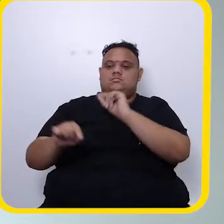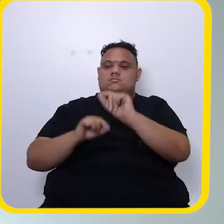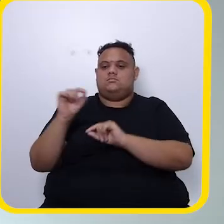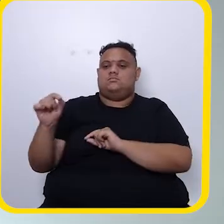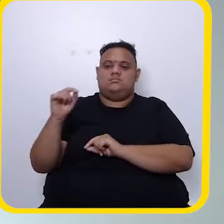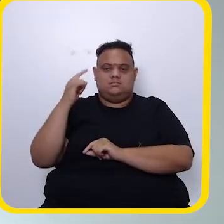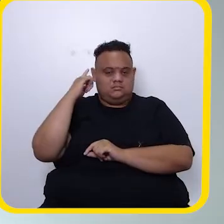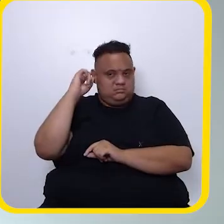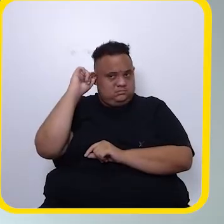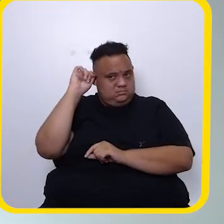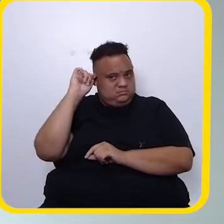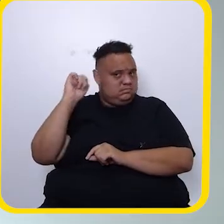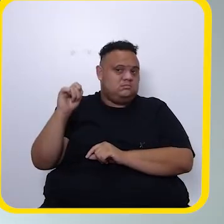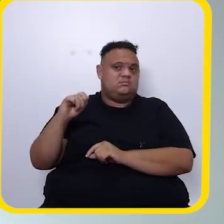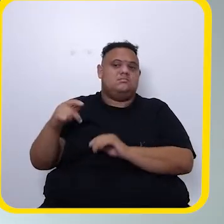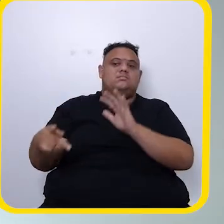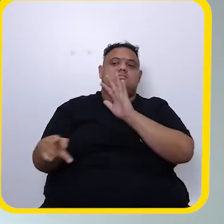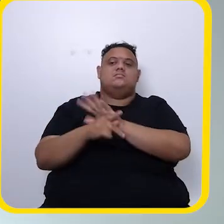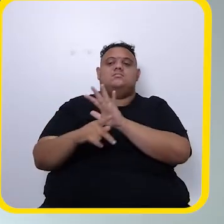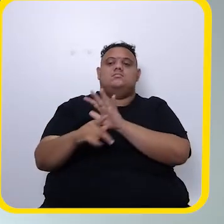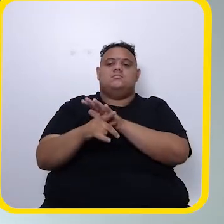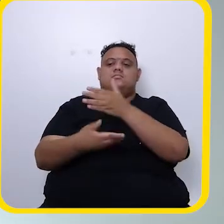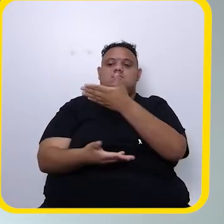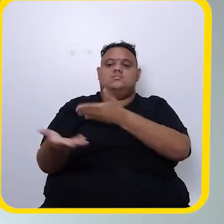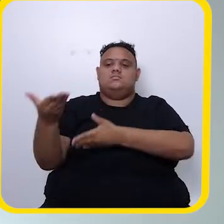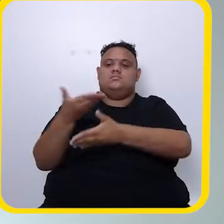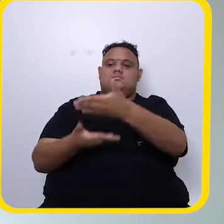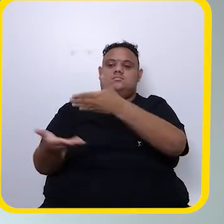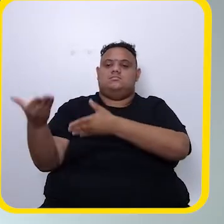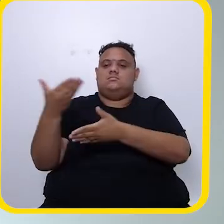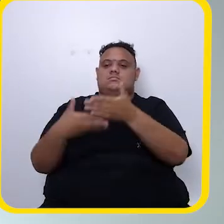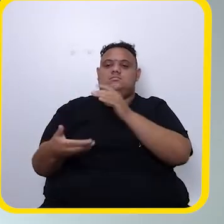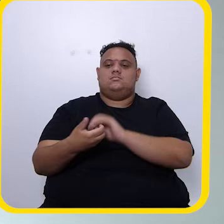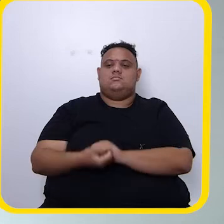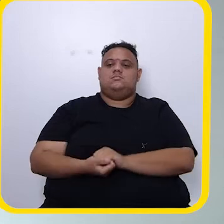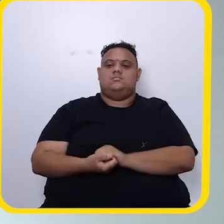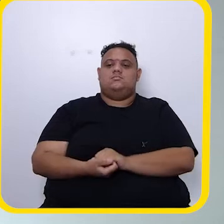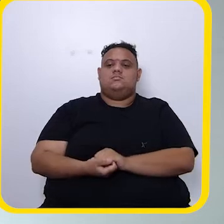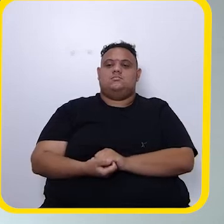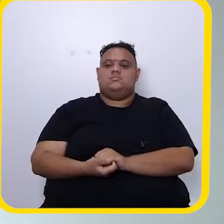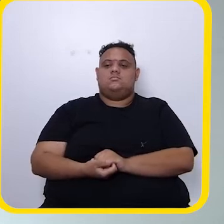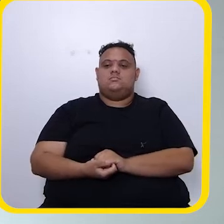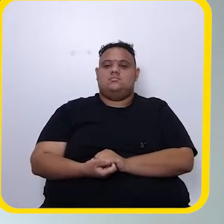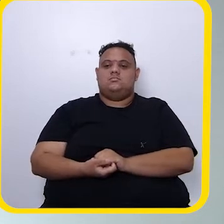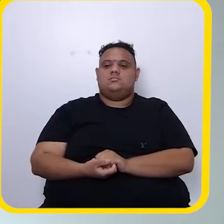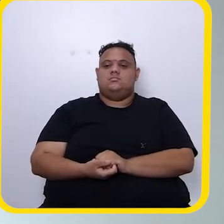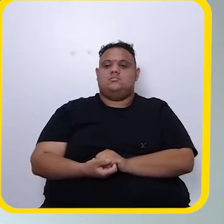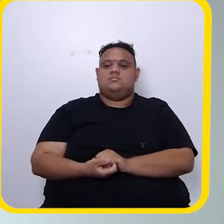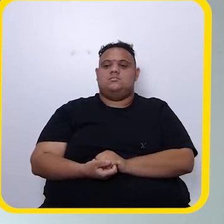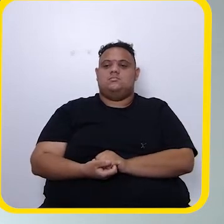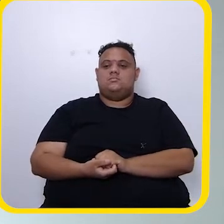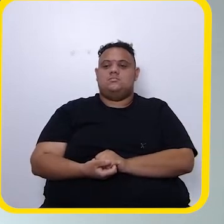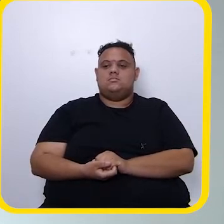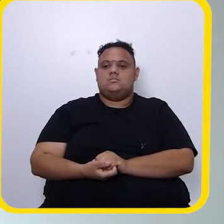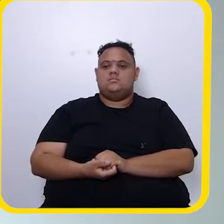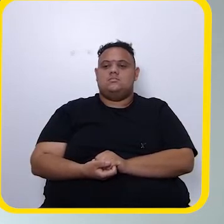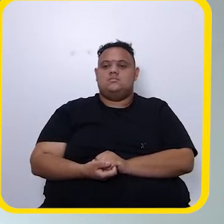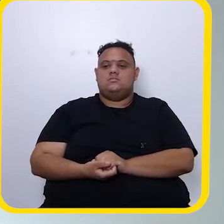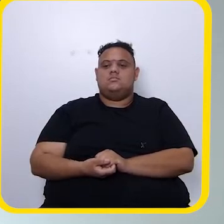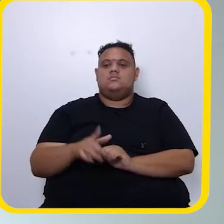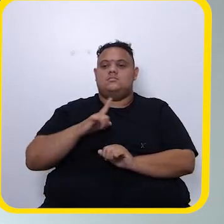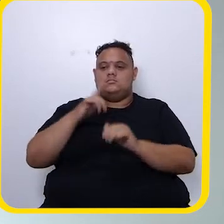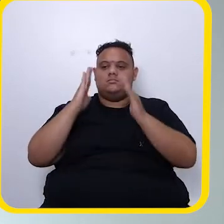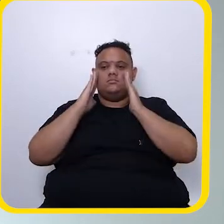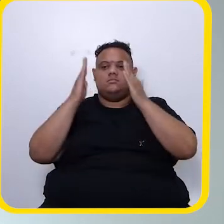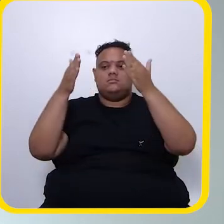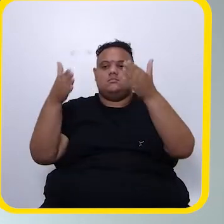mais terreno e são mais propícias para o desenvolvimento da agropecuária. Então, olha só,